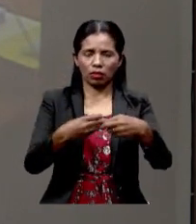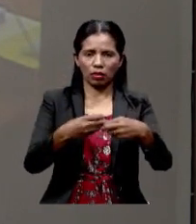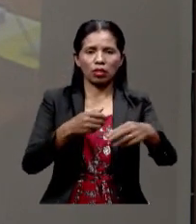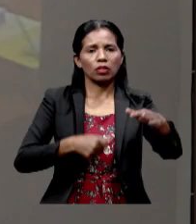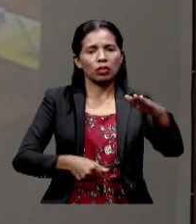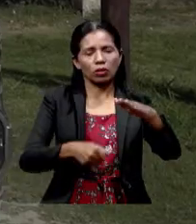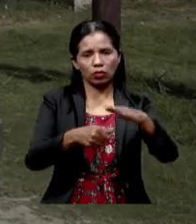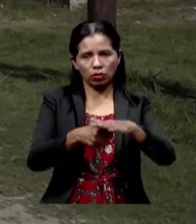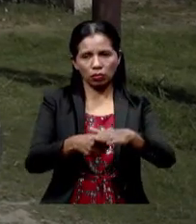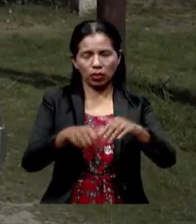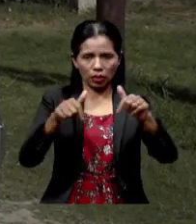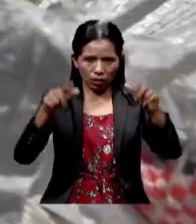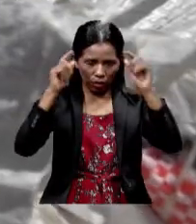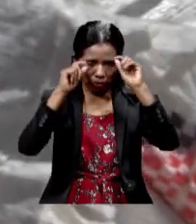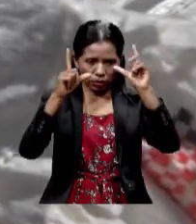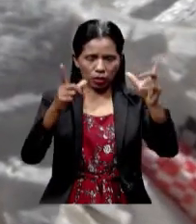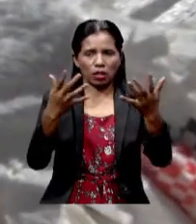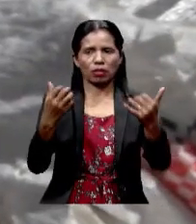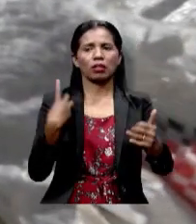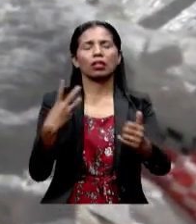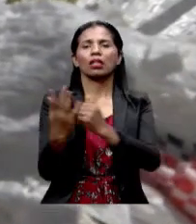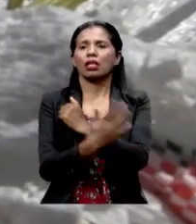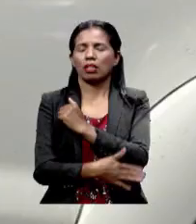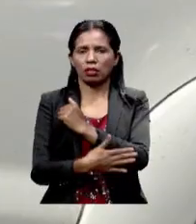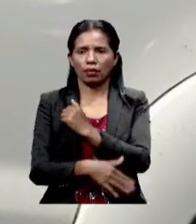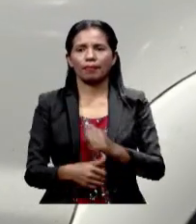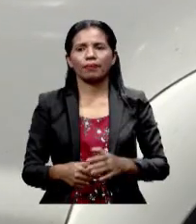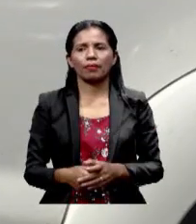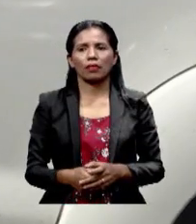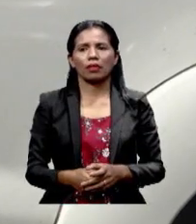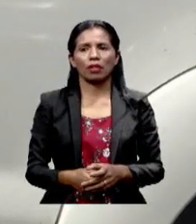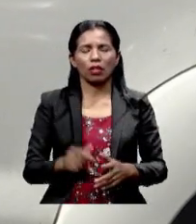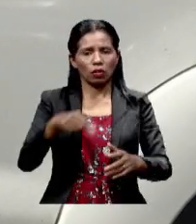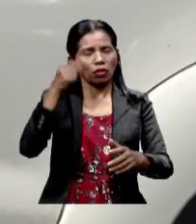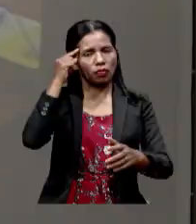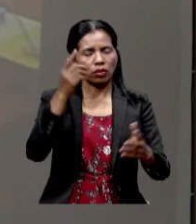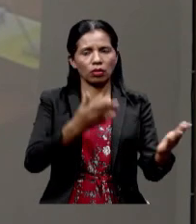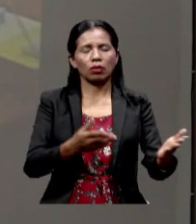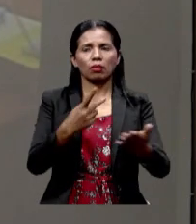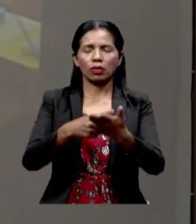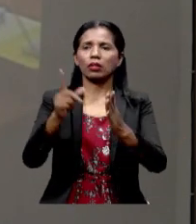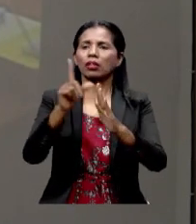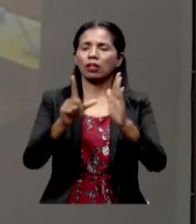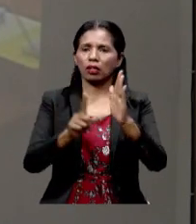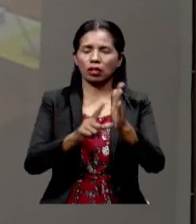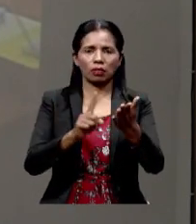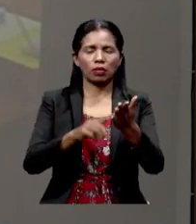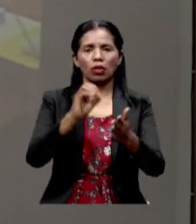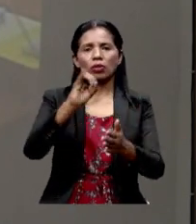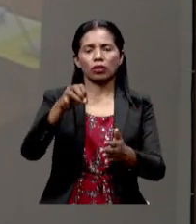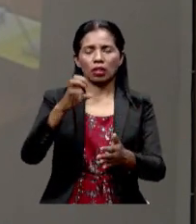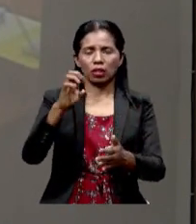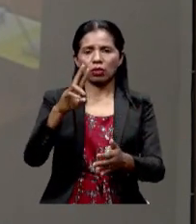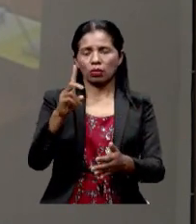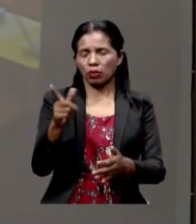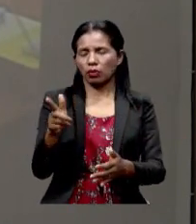mak circula malorek agora da down e itanerai. E a momento quando o governo lori proposta de lei debate orçamento geral do estado